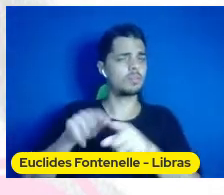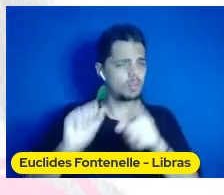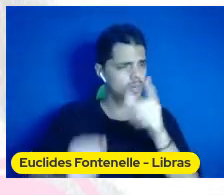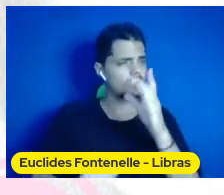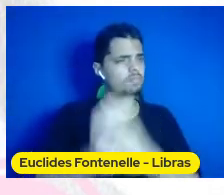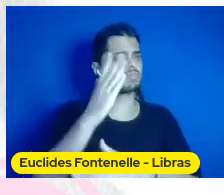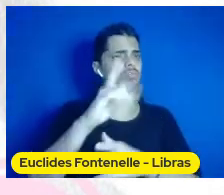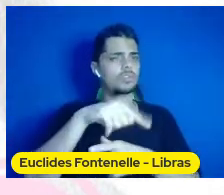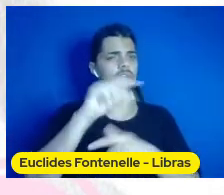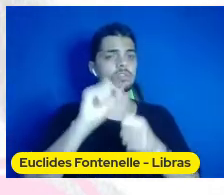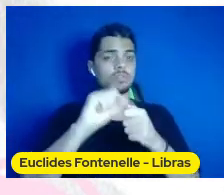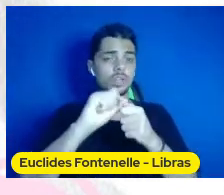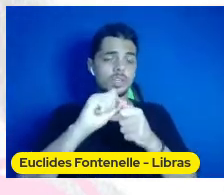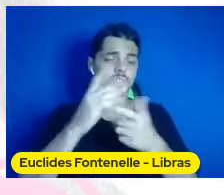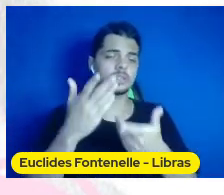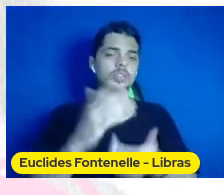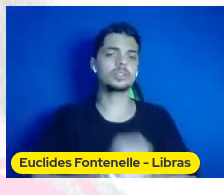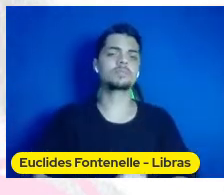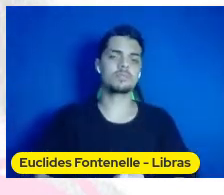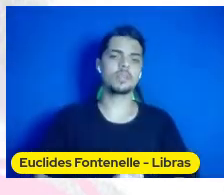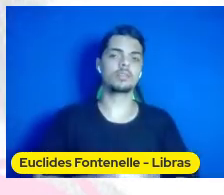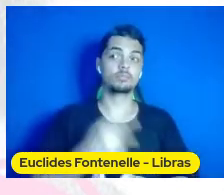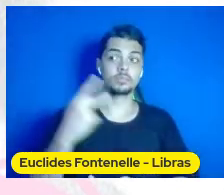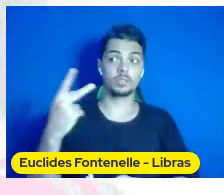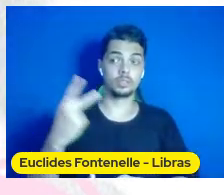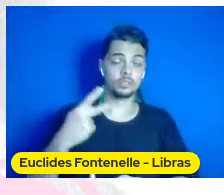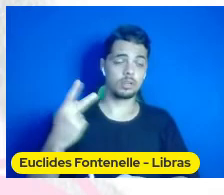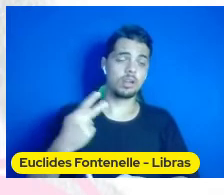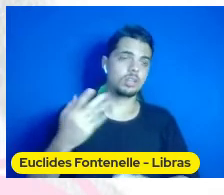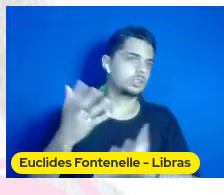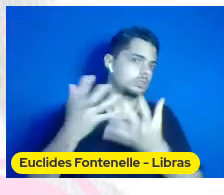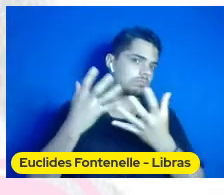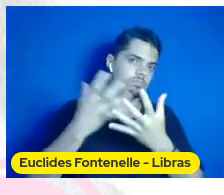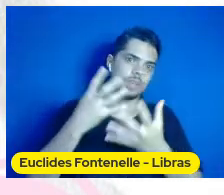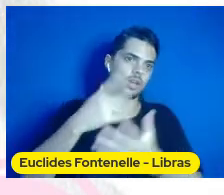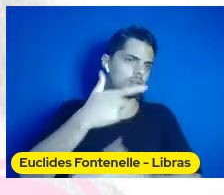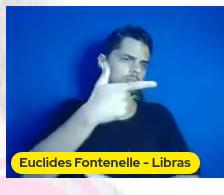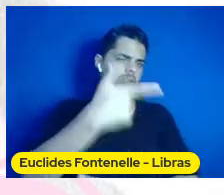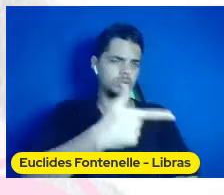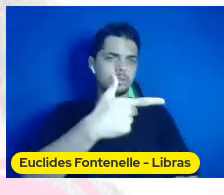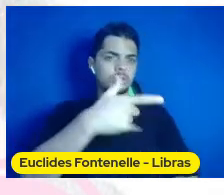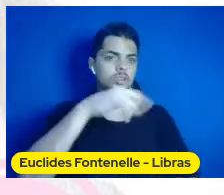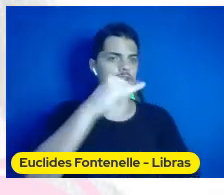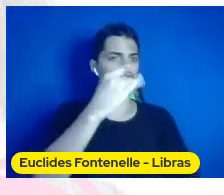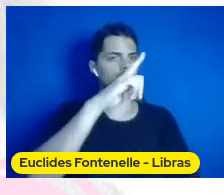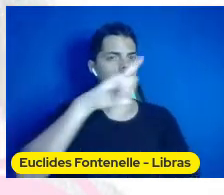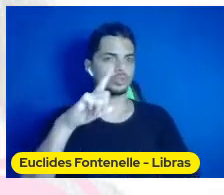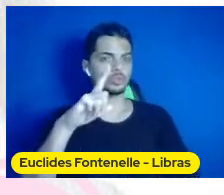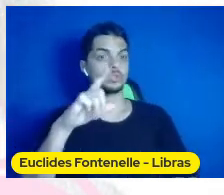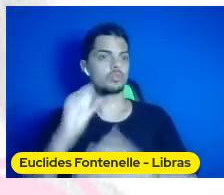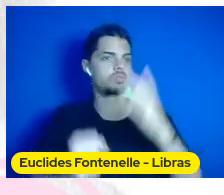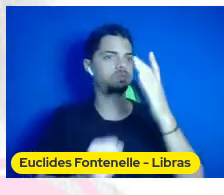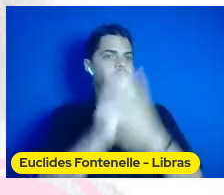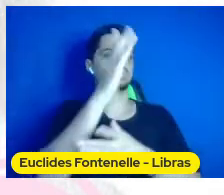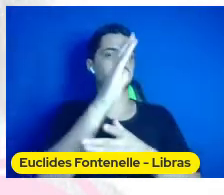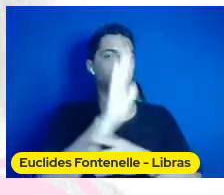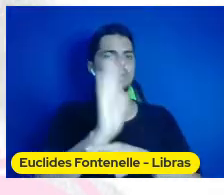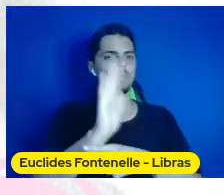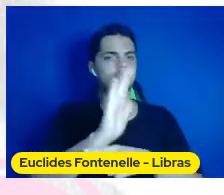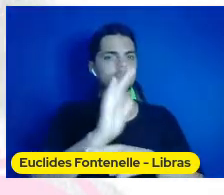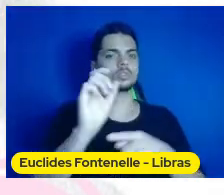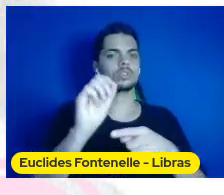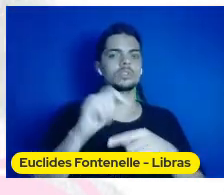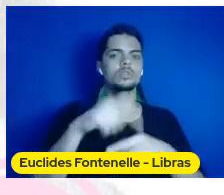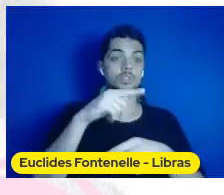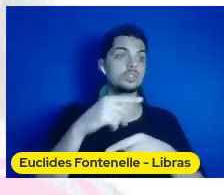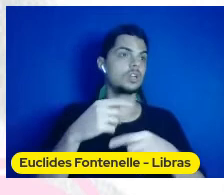quer realmente, em 2 de julho de 2022, a gente está lançando o filme, né, que é a sequência, que é a parte realmente que ela vai à guerra